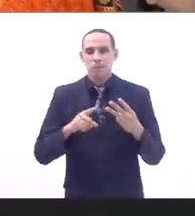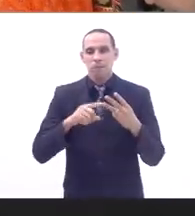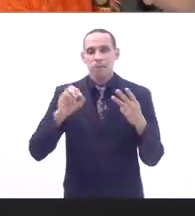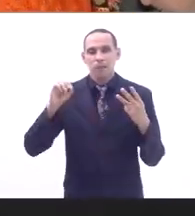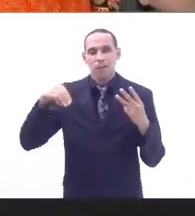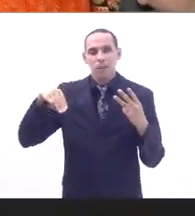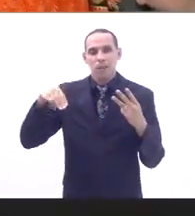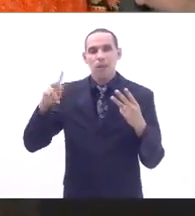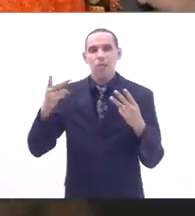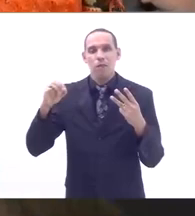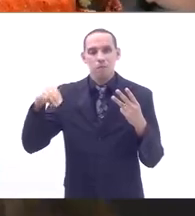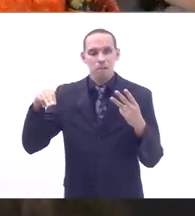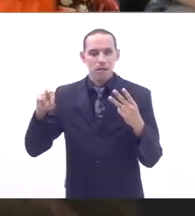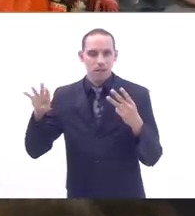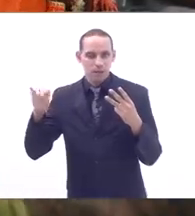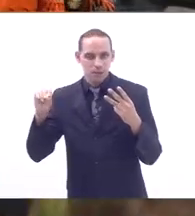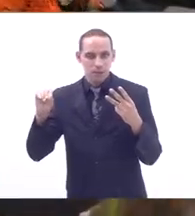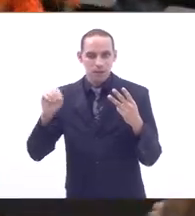Homero Amorim,